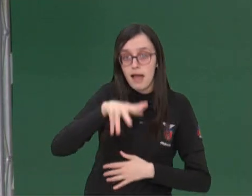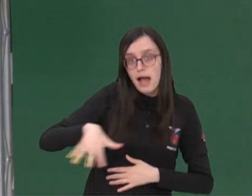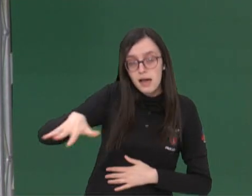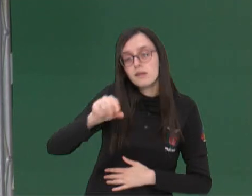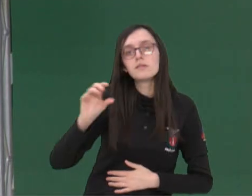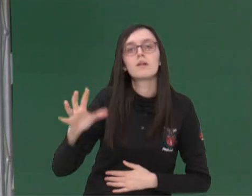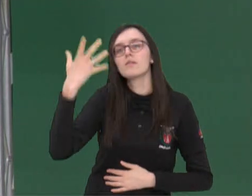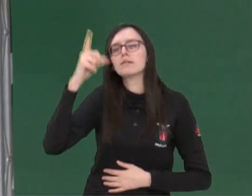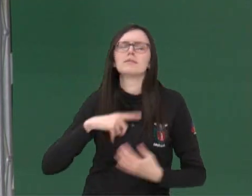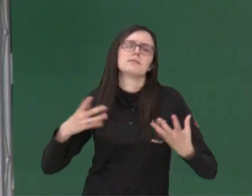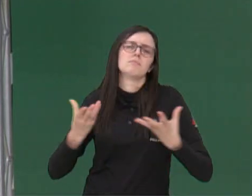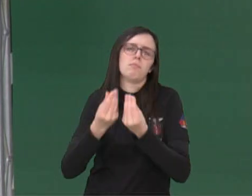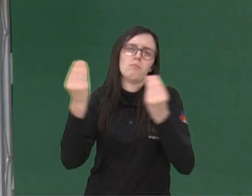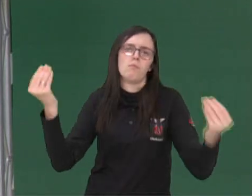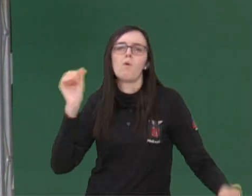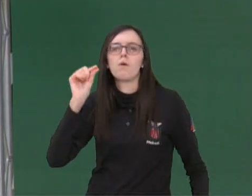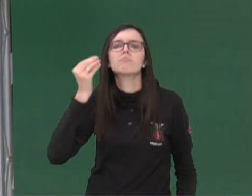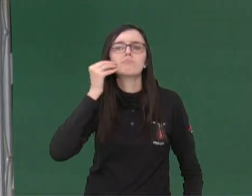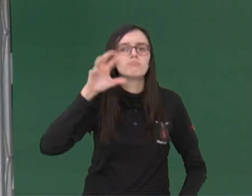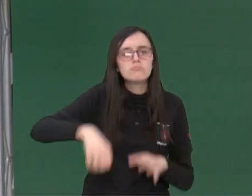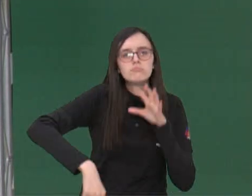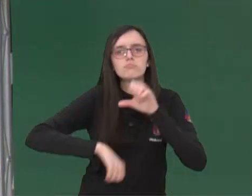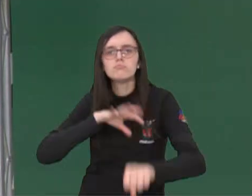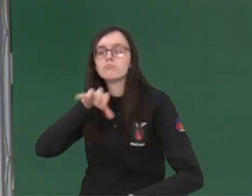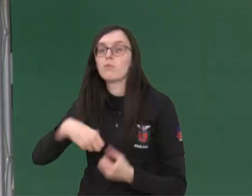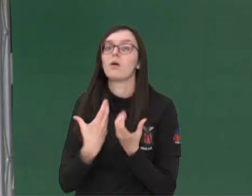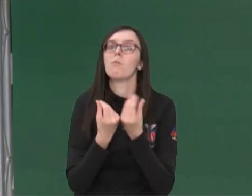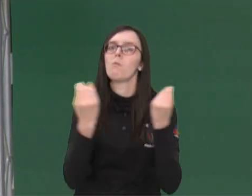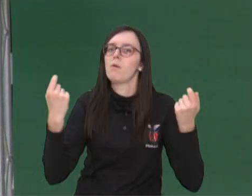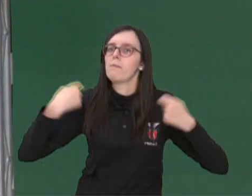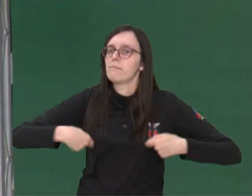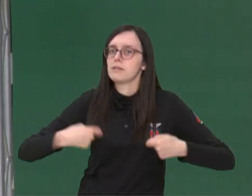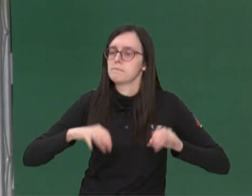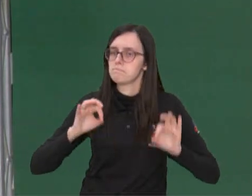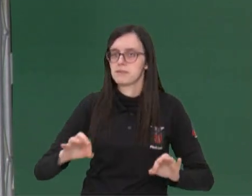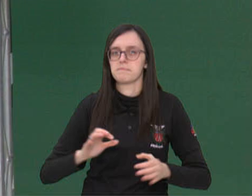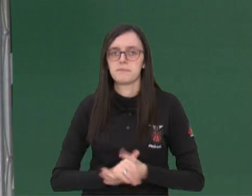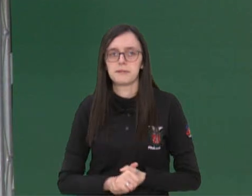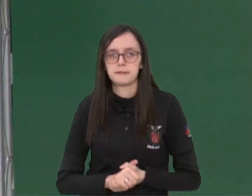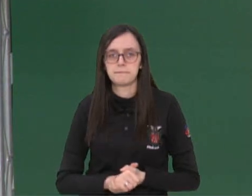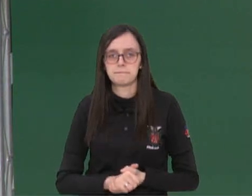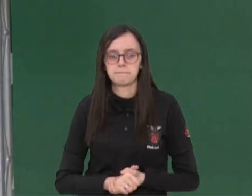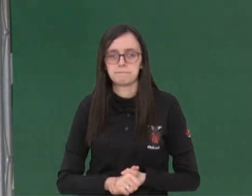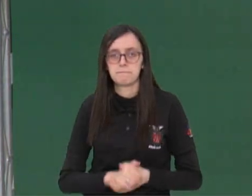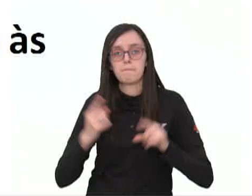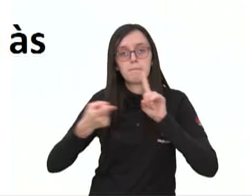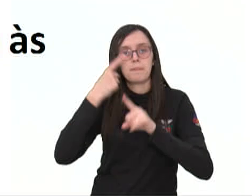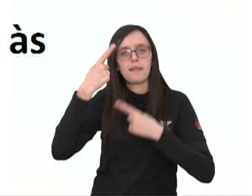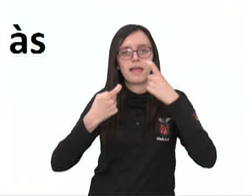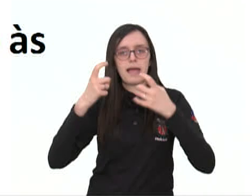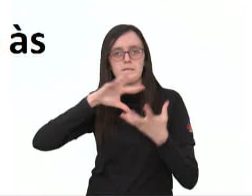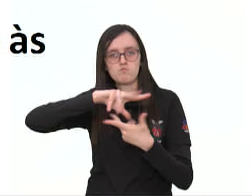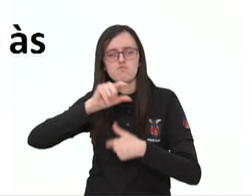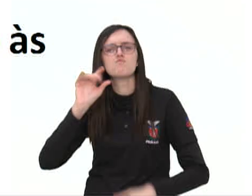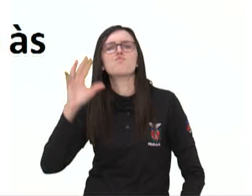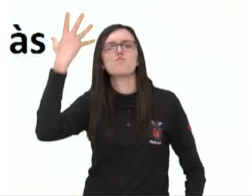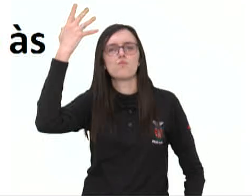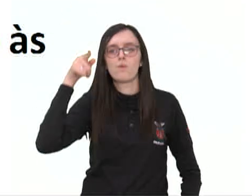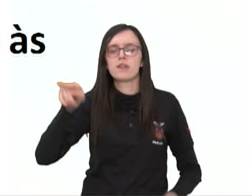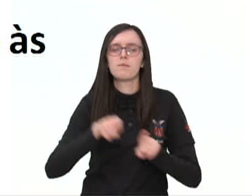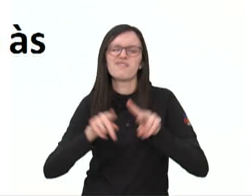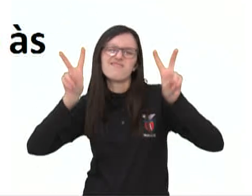áreas, há muito ainda o que se buscar, há muito ainda o que se conquistar. A Primeira Guerra Mundial também deu